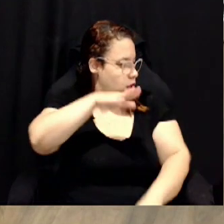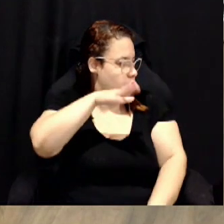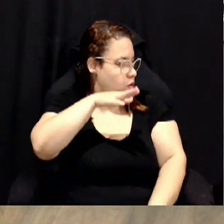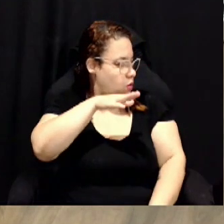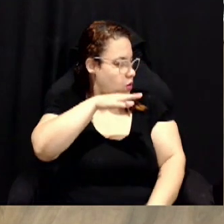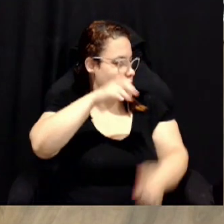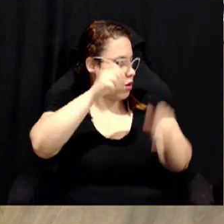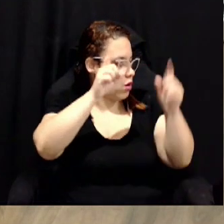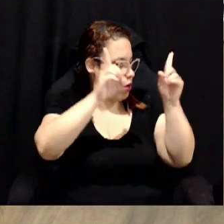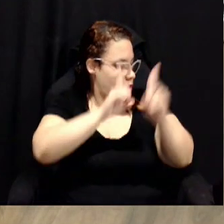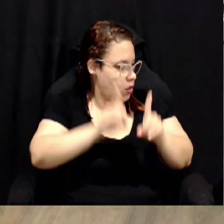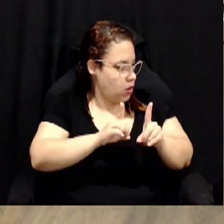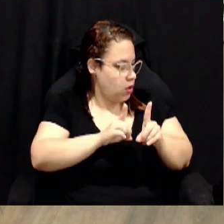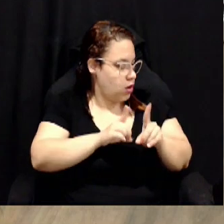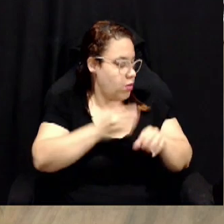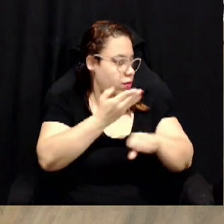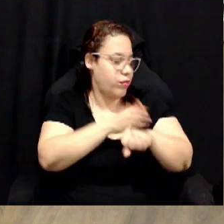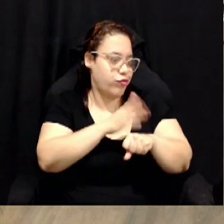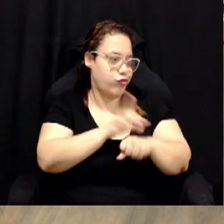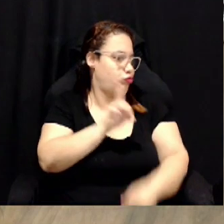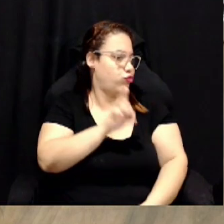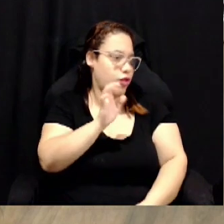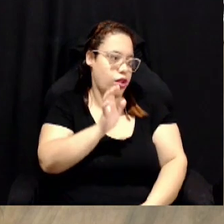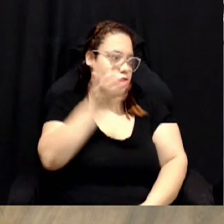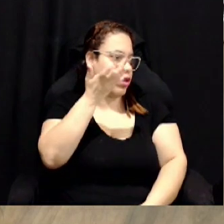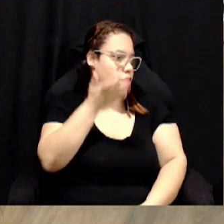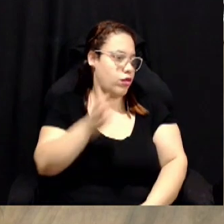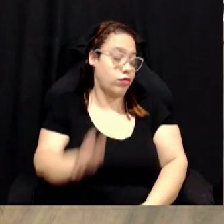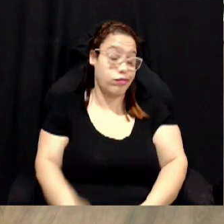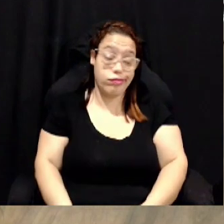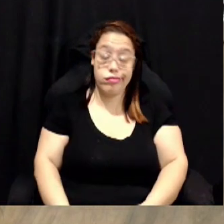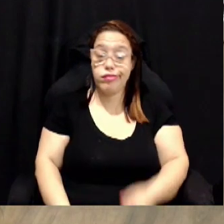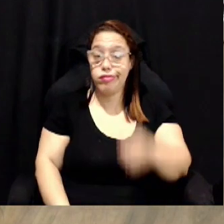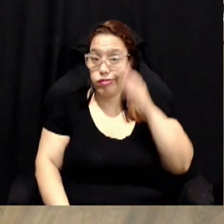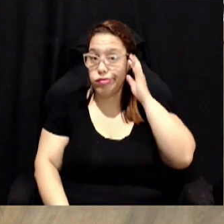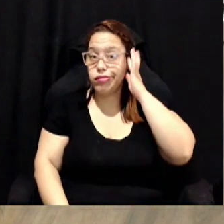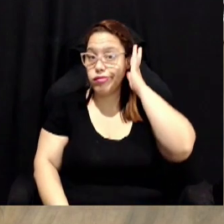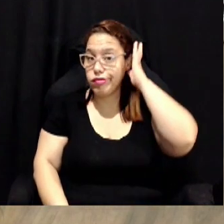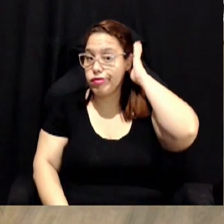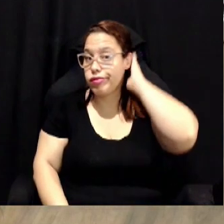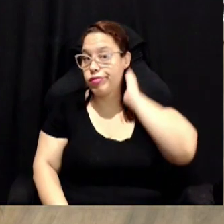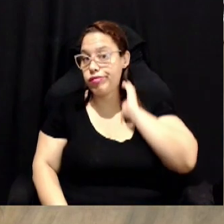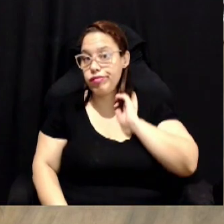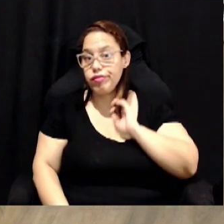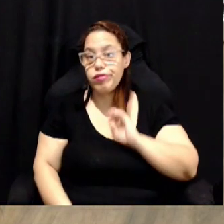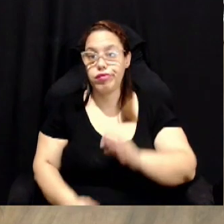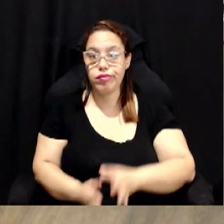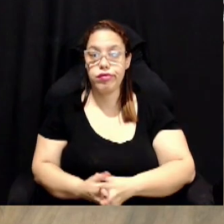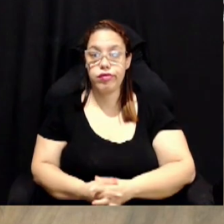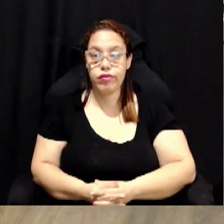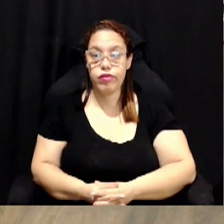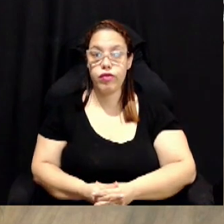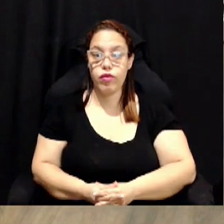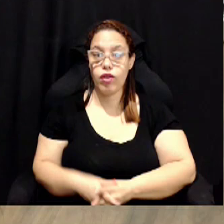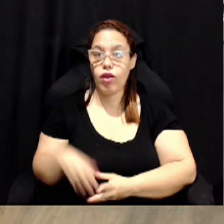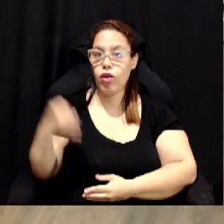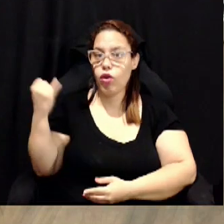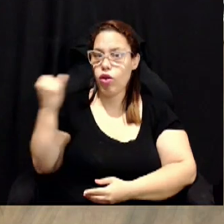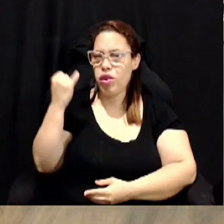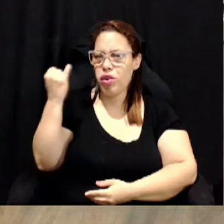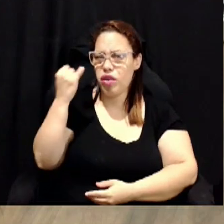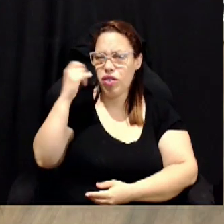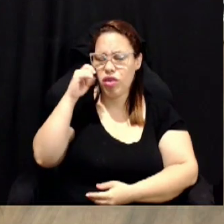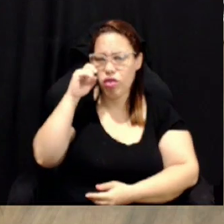deficiência, mas na prática não é o que tem acontecido, né? É isso. E é importante o que a Dani fala, porque as